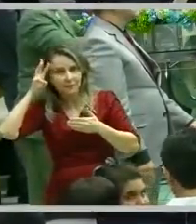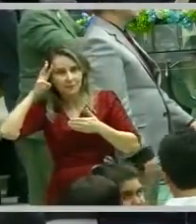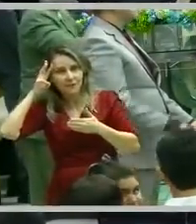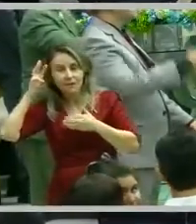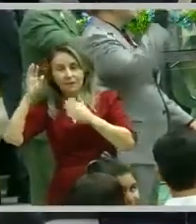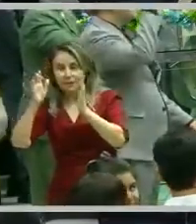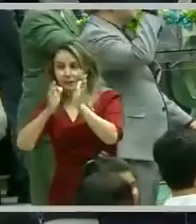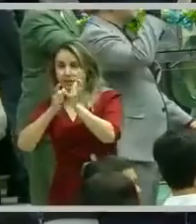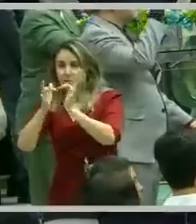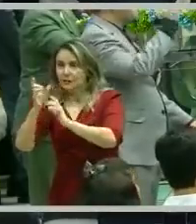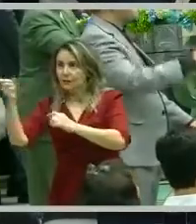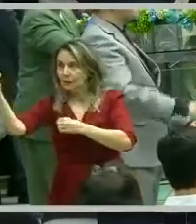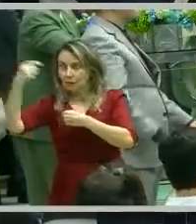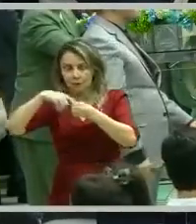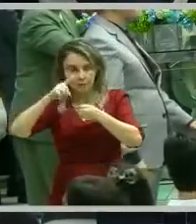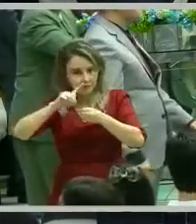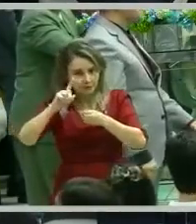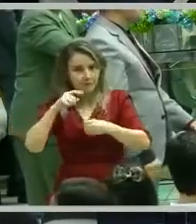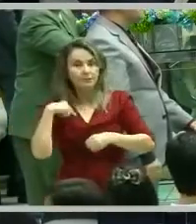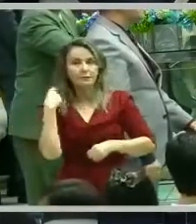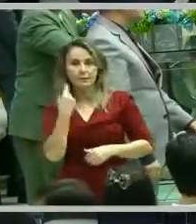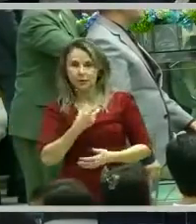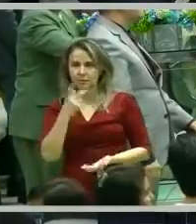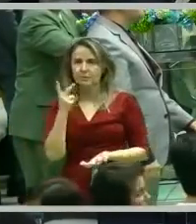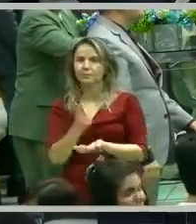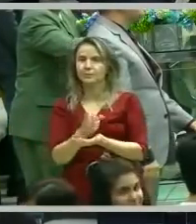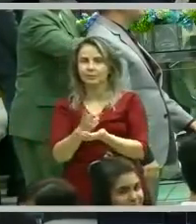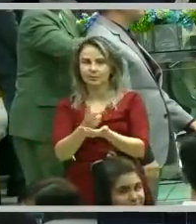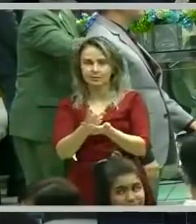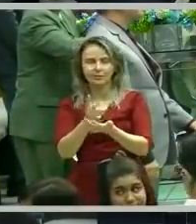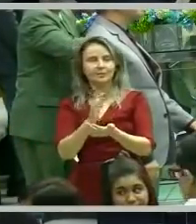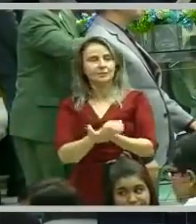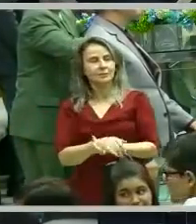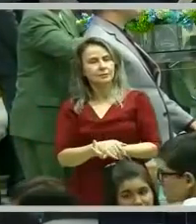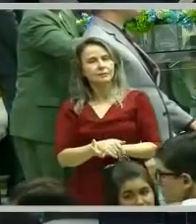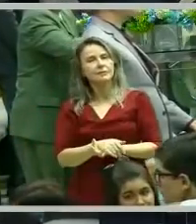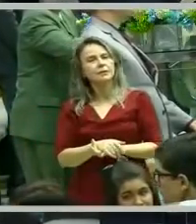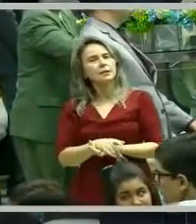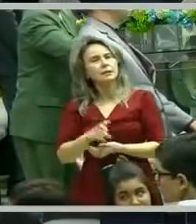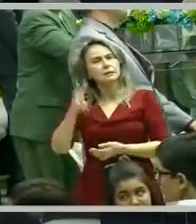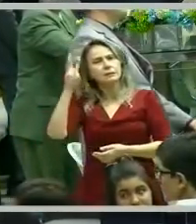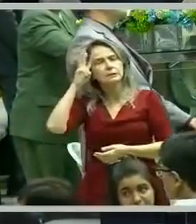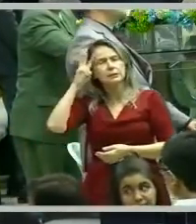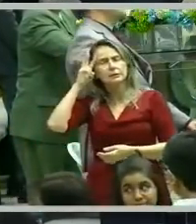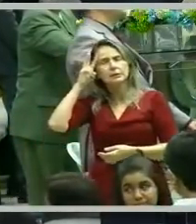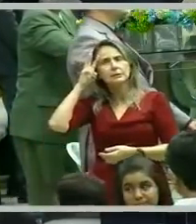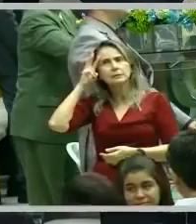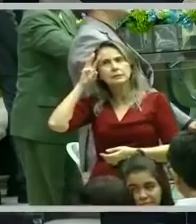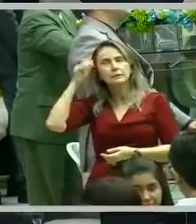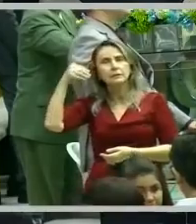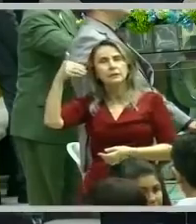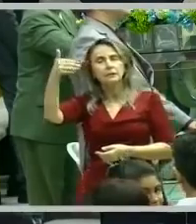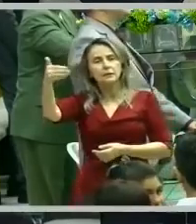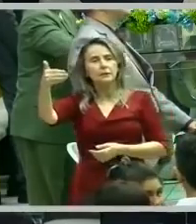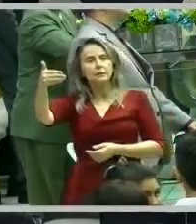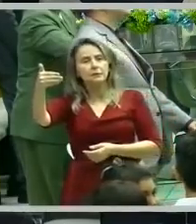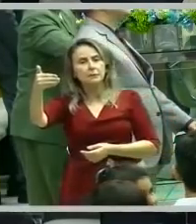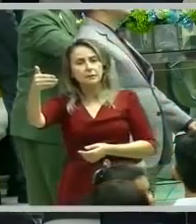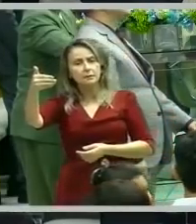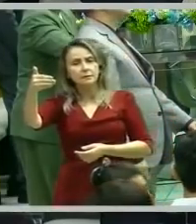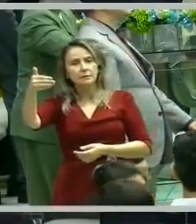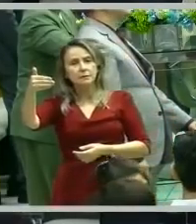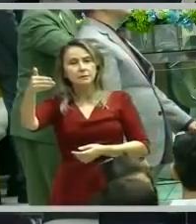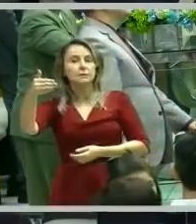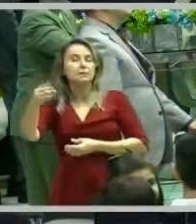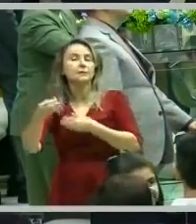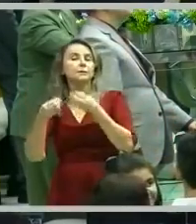Amém? Amém. Vamos ver o Golias. Nós vamos ver terça-feira, se Deus quiser, se Jesus permitir, como